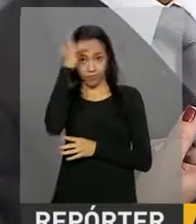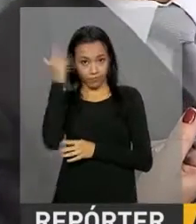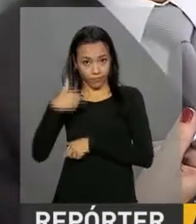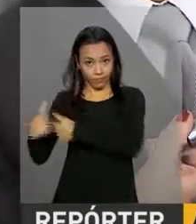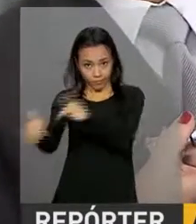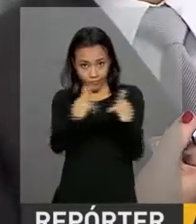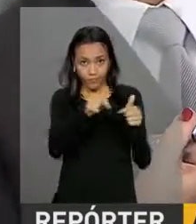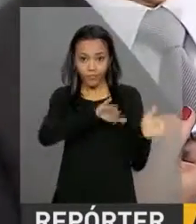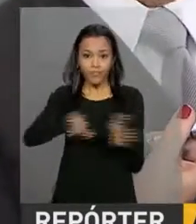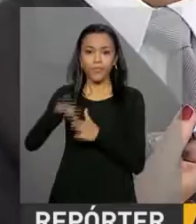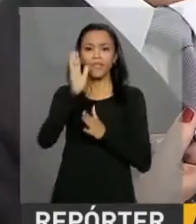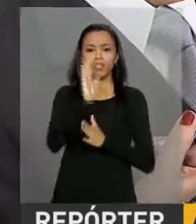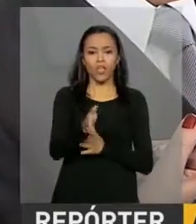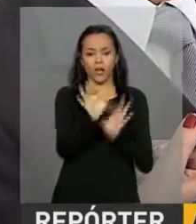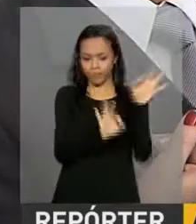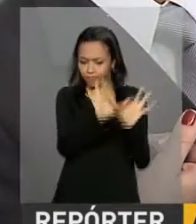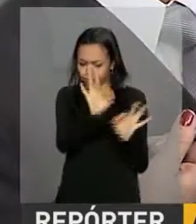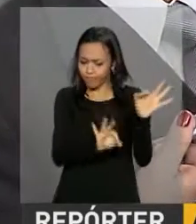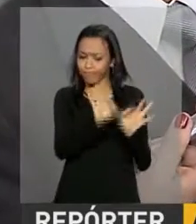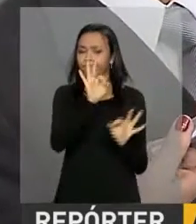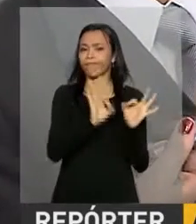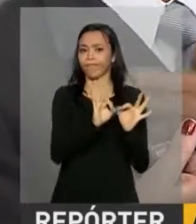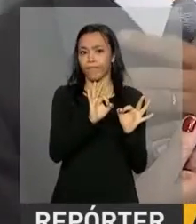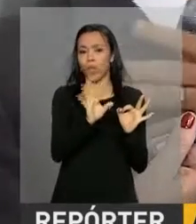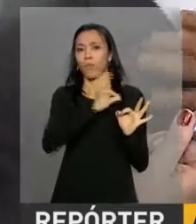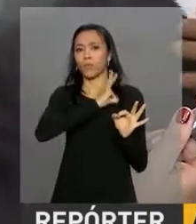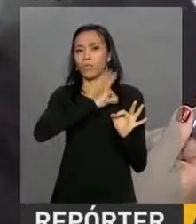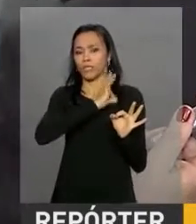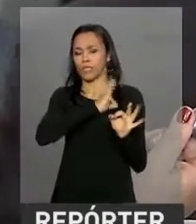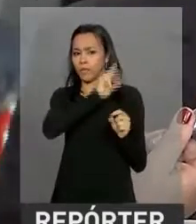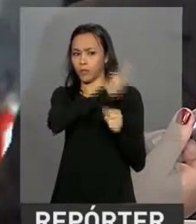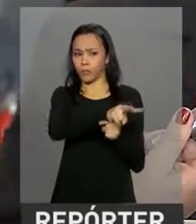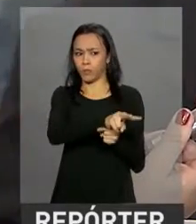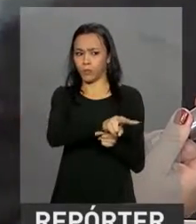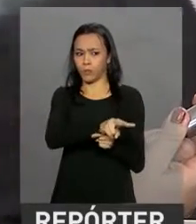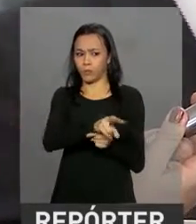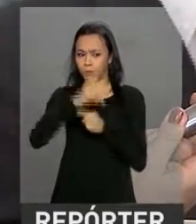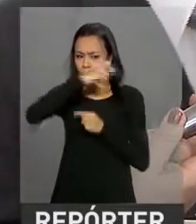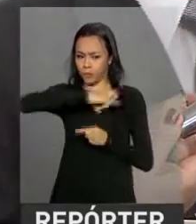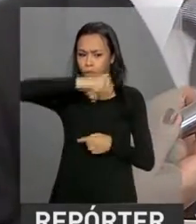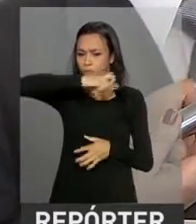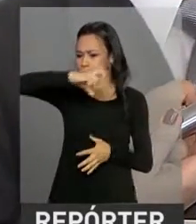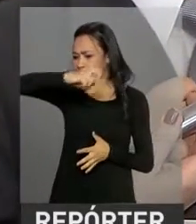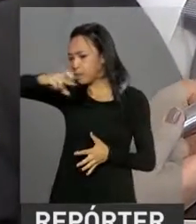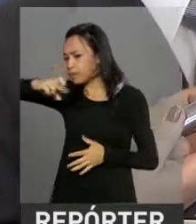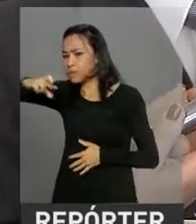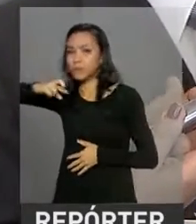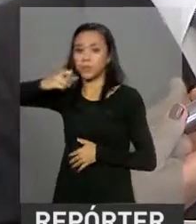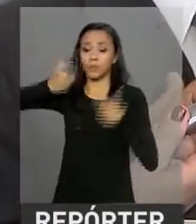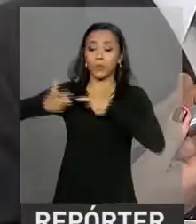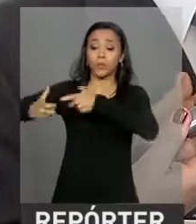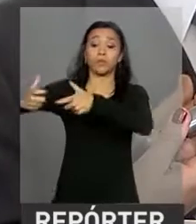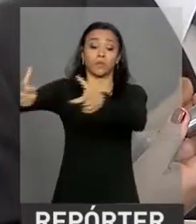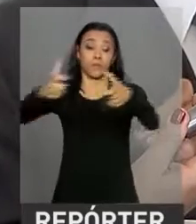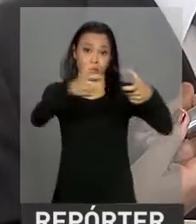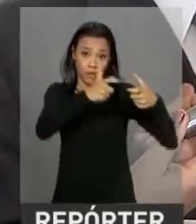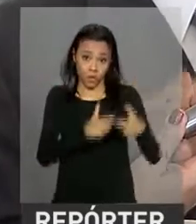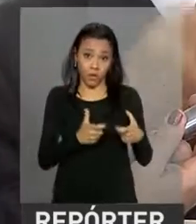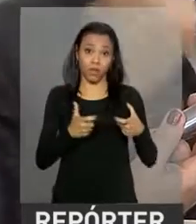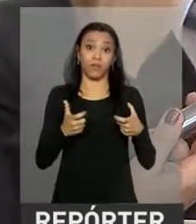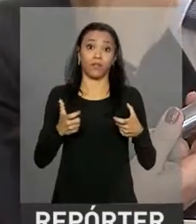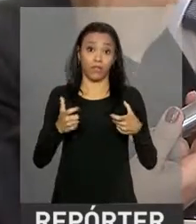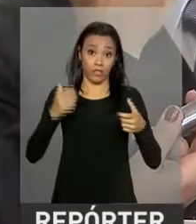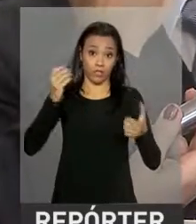além daquilo que já estava previsto, no policiamento ostensivo das vias olímpicas